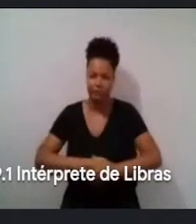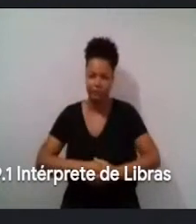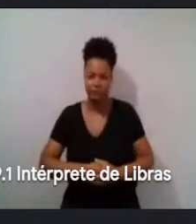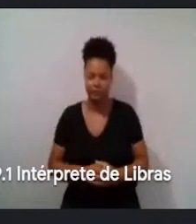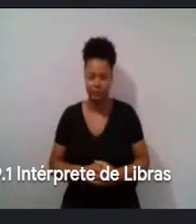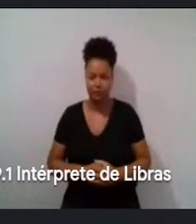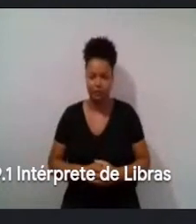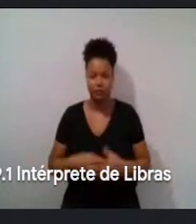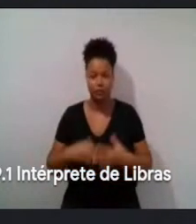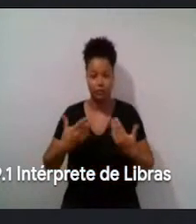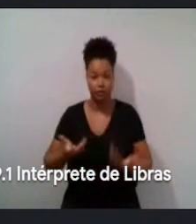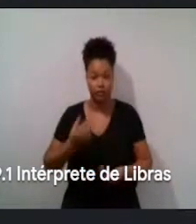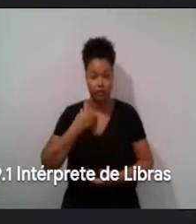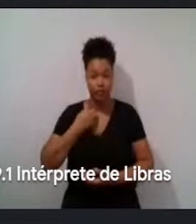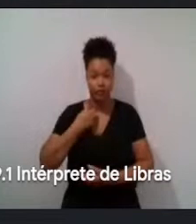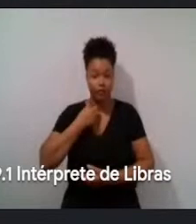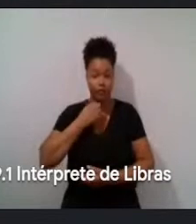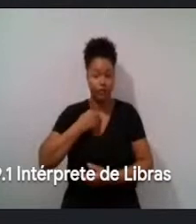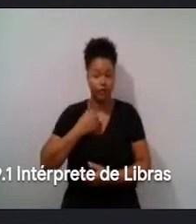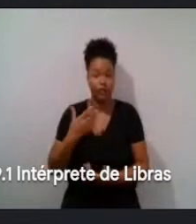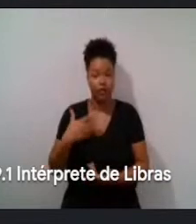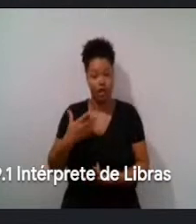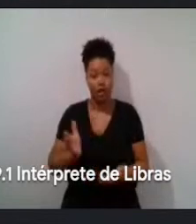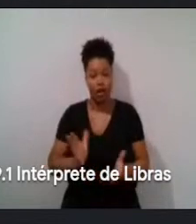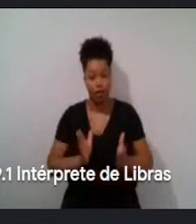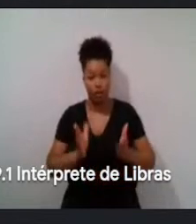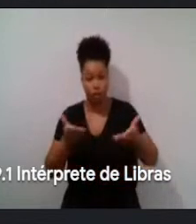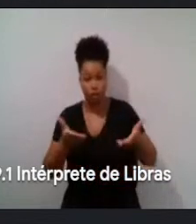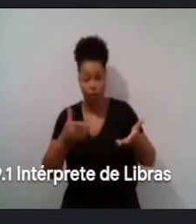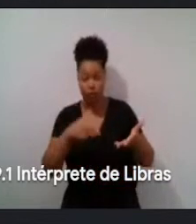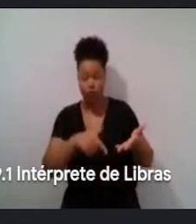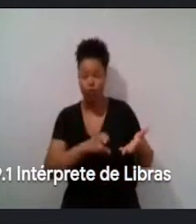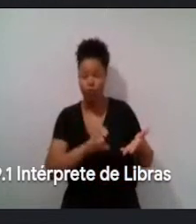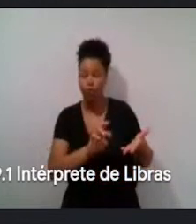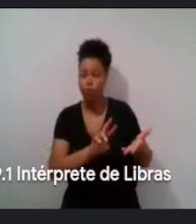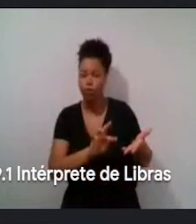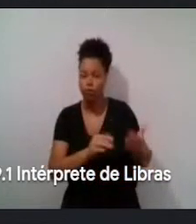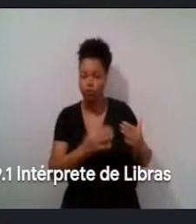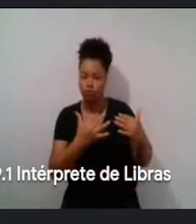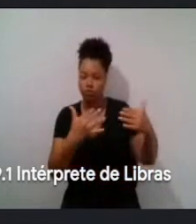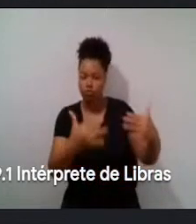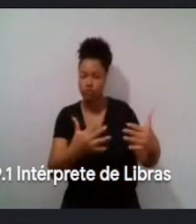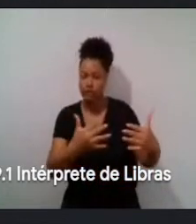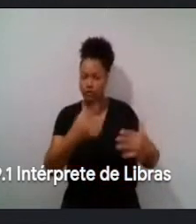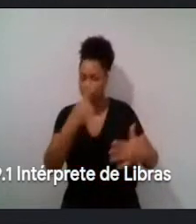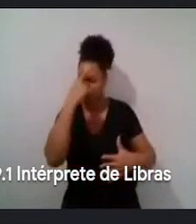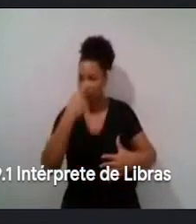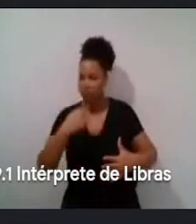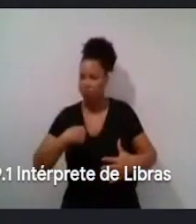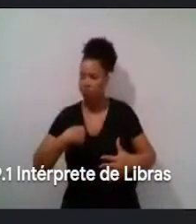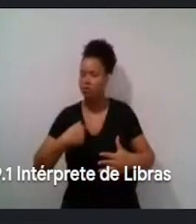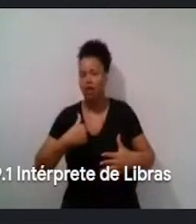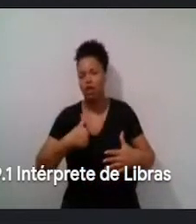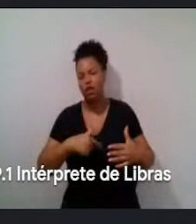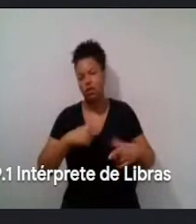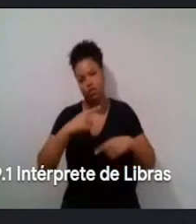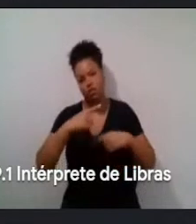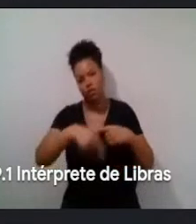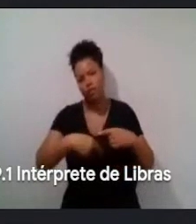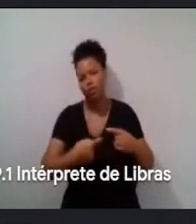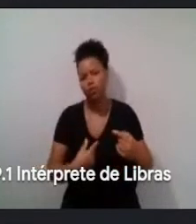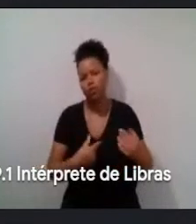no caso, a corte está delegando para mim, né? E claro que eu vou ouvir a corte depois, vou